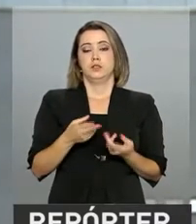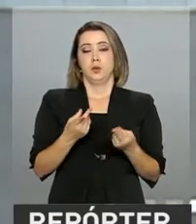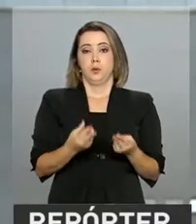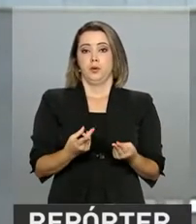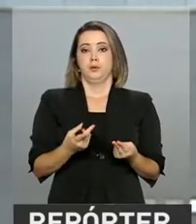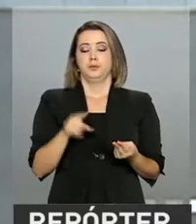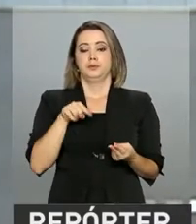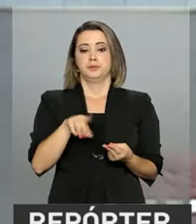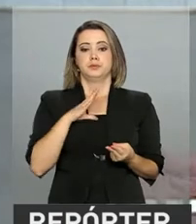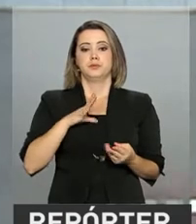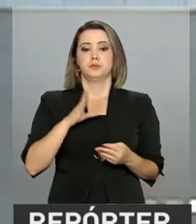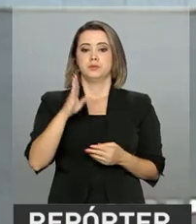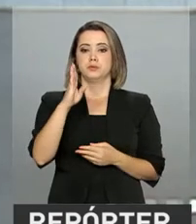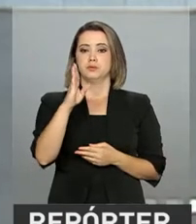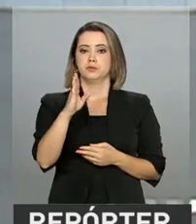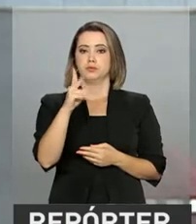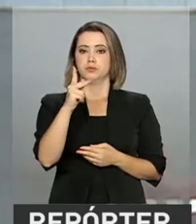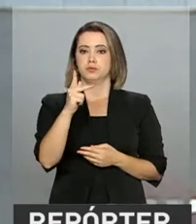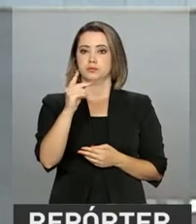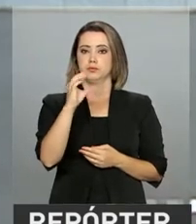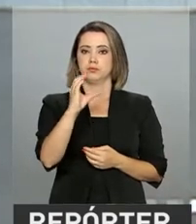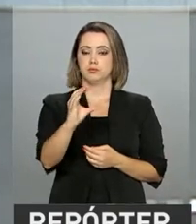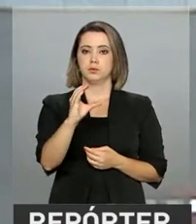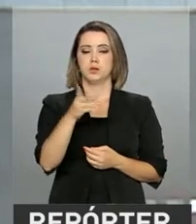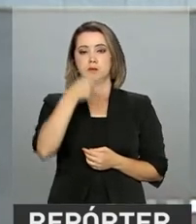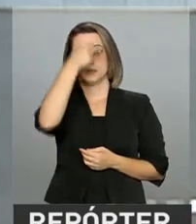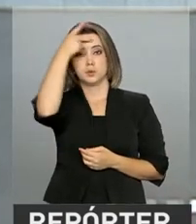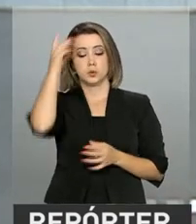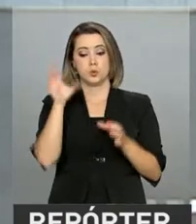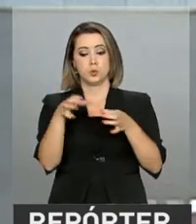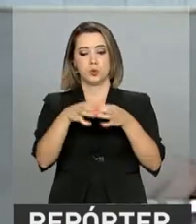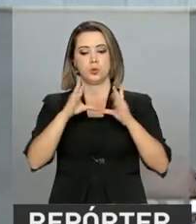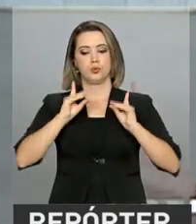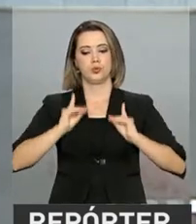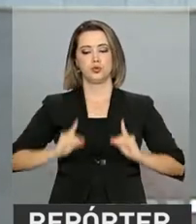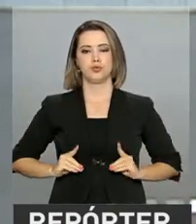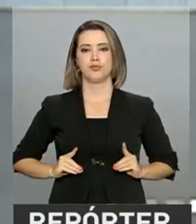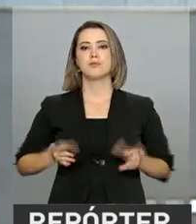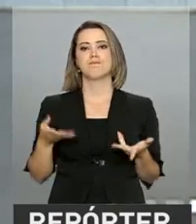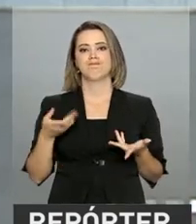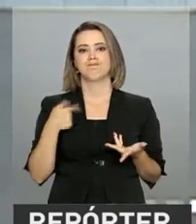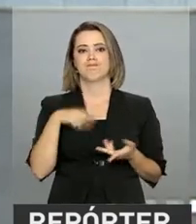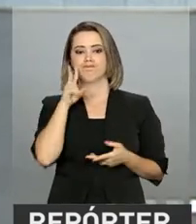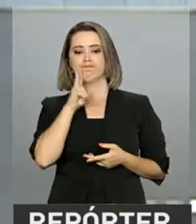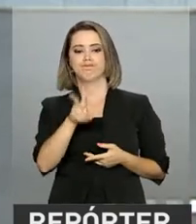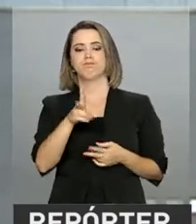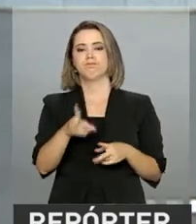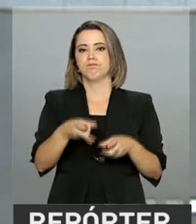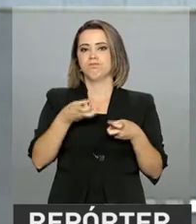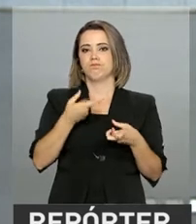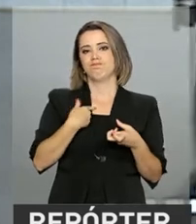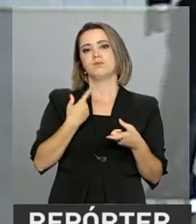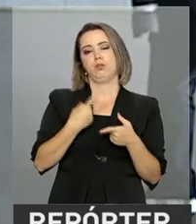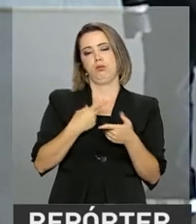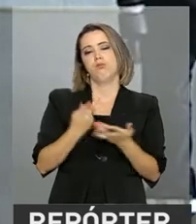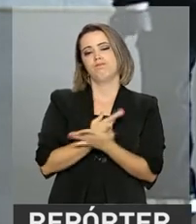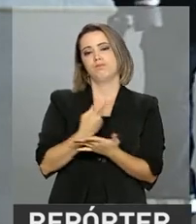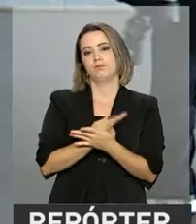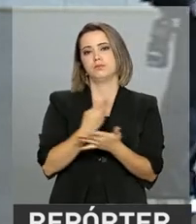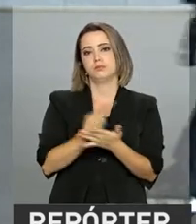no benefício proteção continuada por exemplo a questão dos sinos e verifiquei logo que seria inadequado